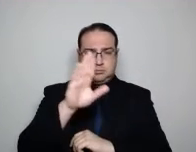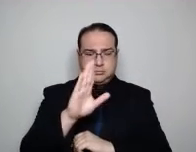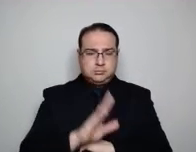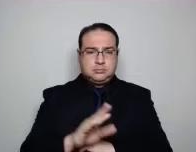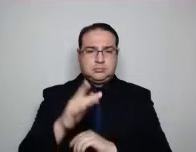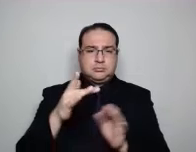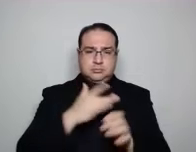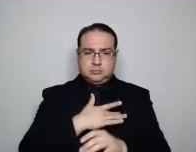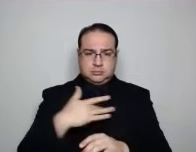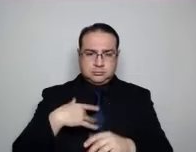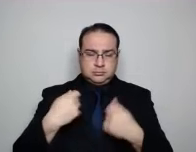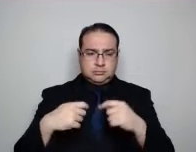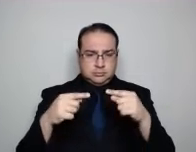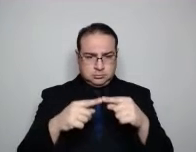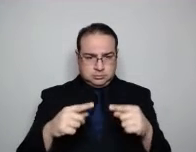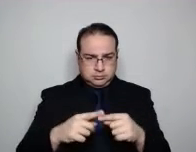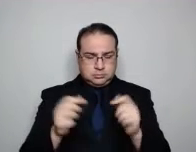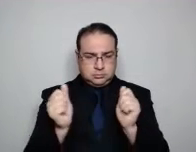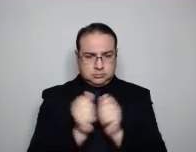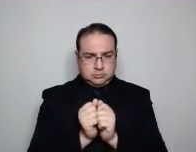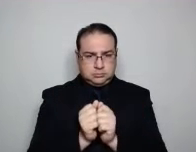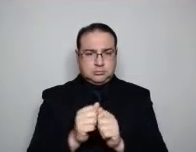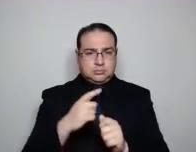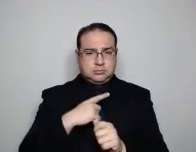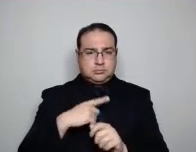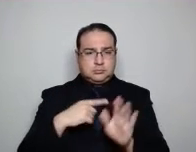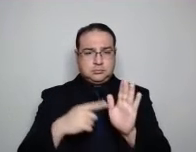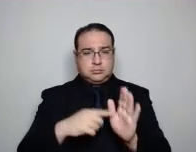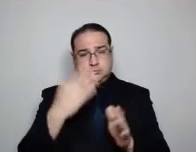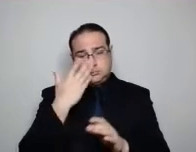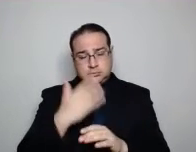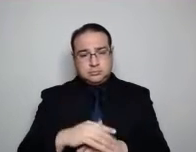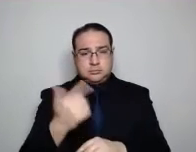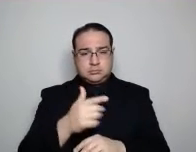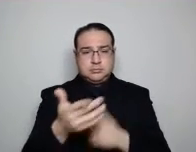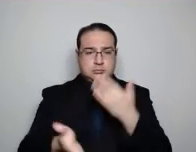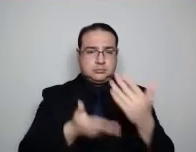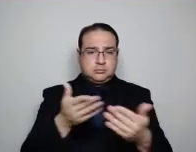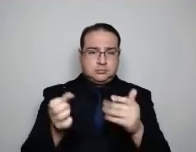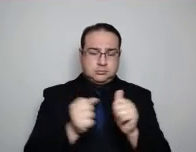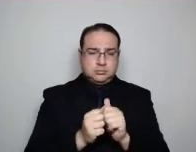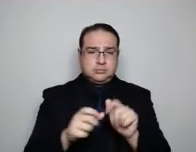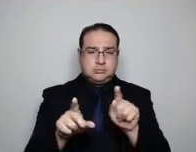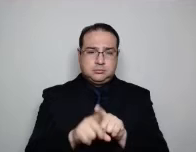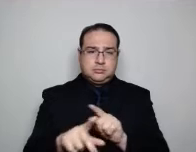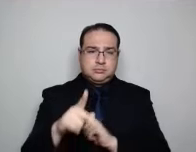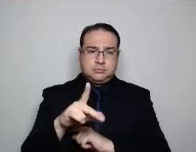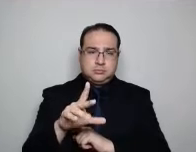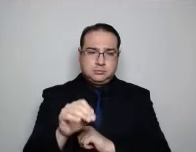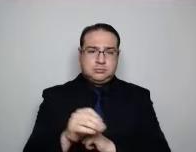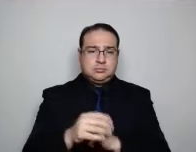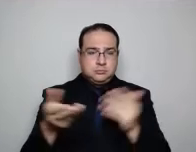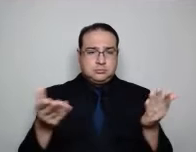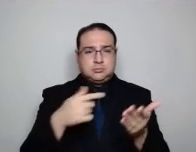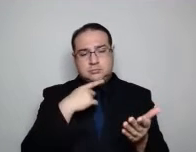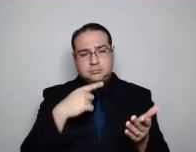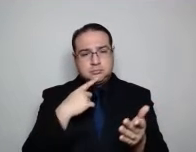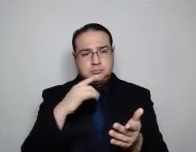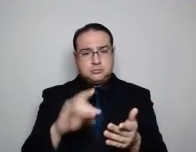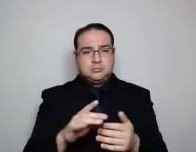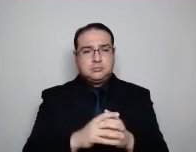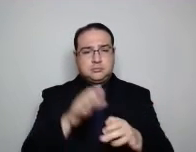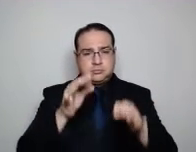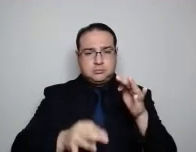devem ser cobertos. E se a criança não tivesse tratamento coberto pelo plano, agora não vai ser só no judiciário que a pessoa